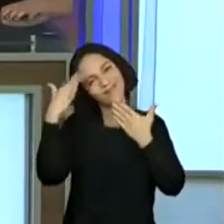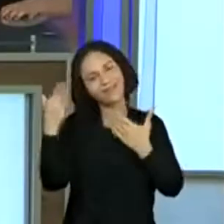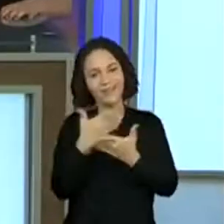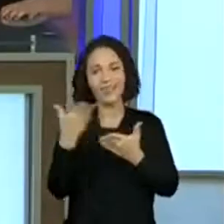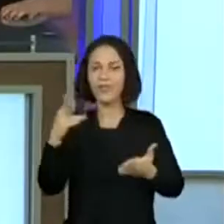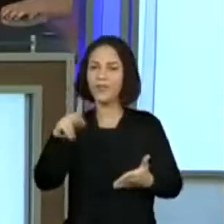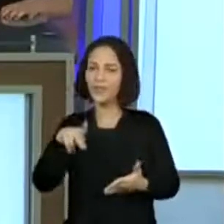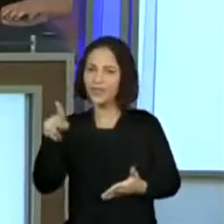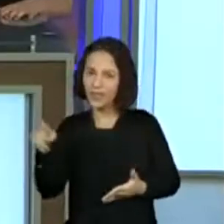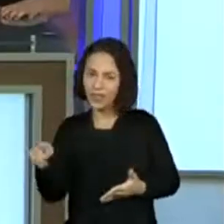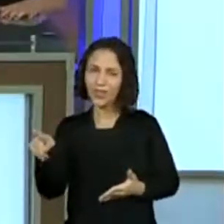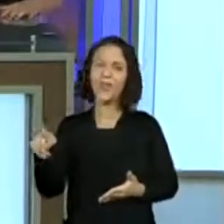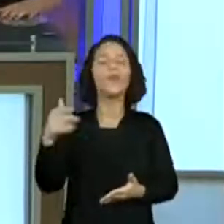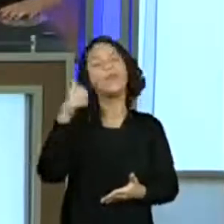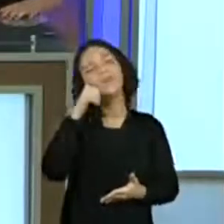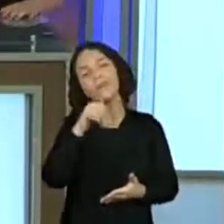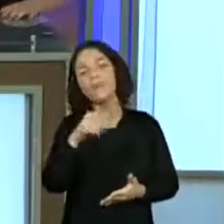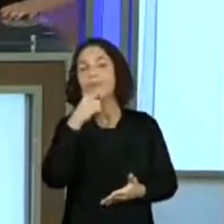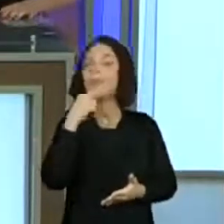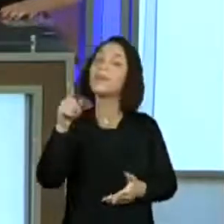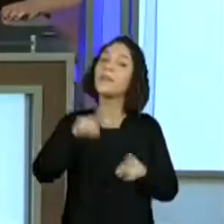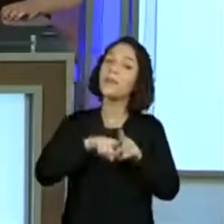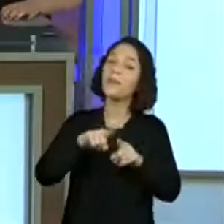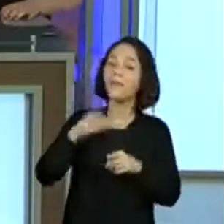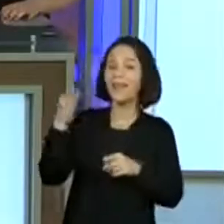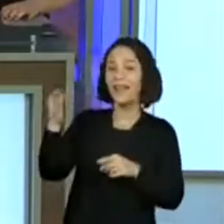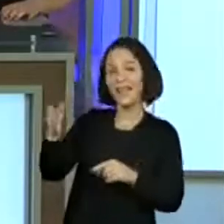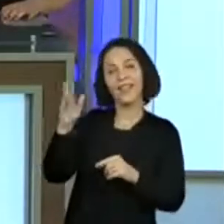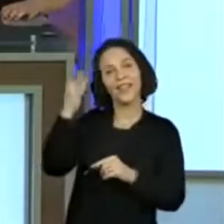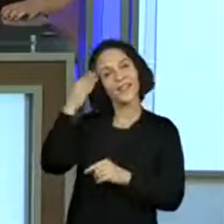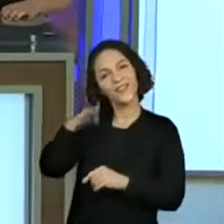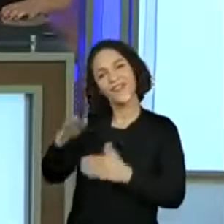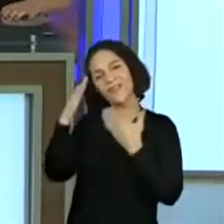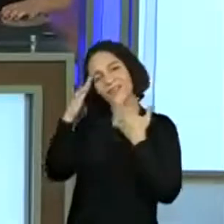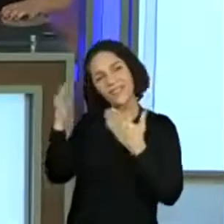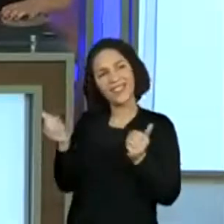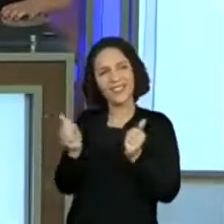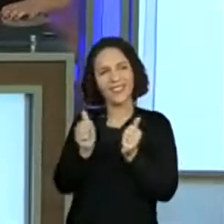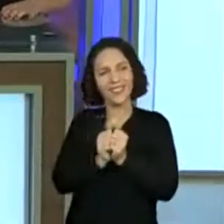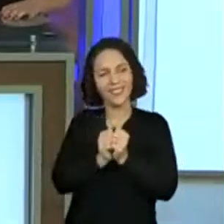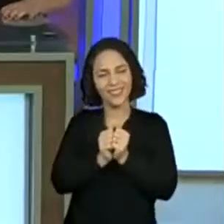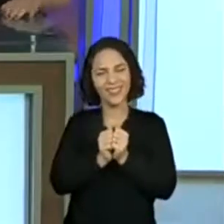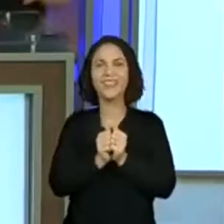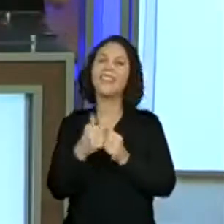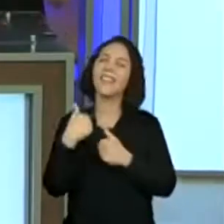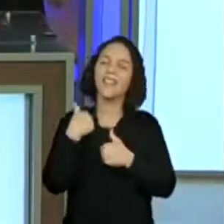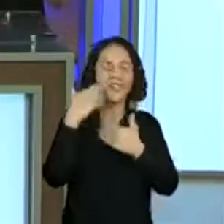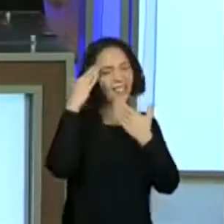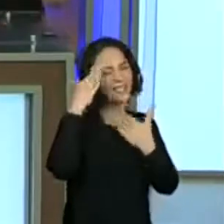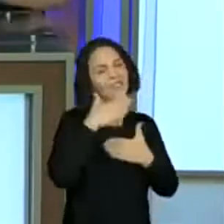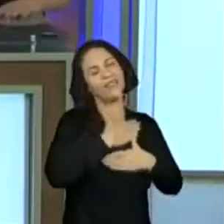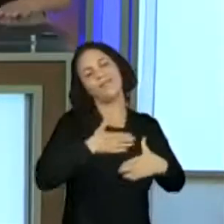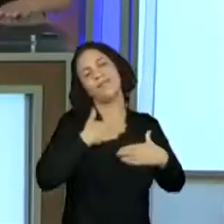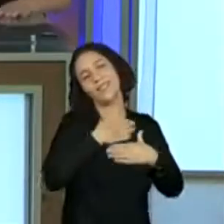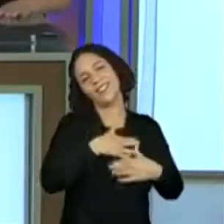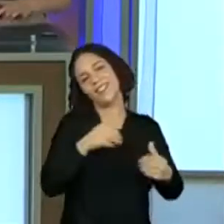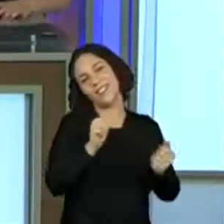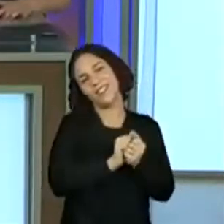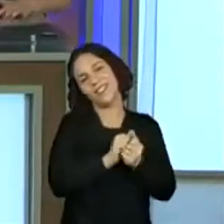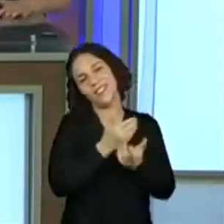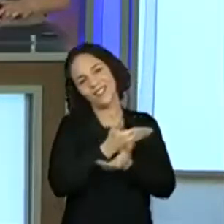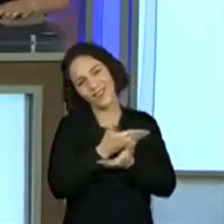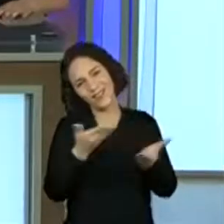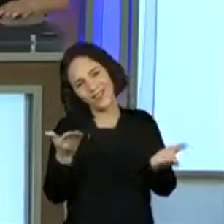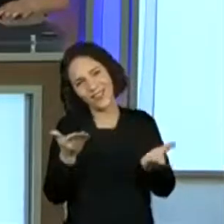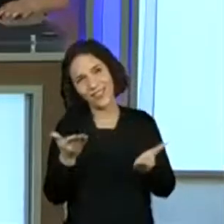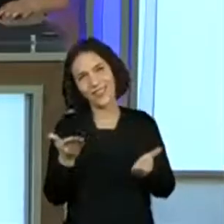professores, professoras responsáveis. Professora Fran, muito obrigada. Eu que agradeço, foi um prazer imenso estar aqui com vocês